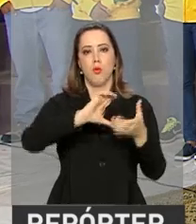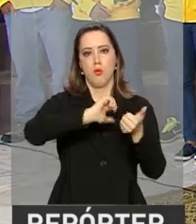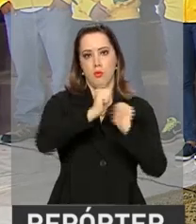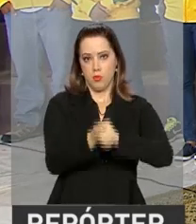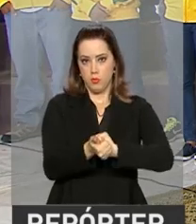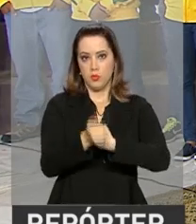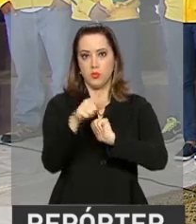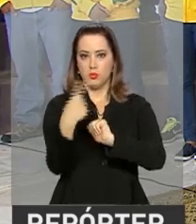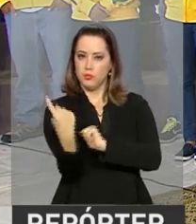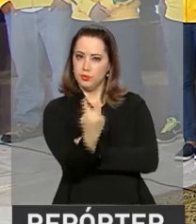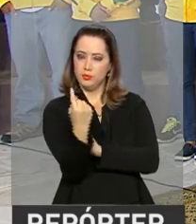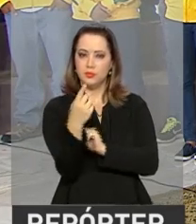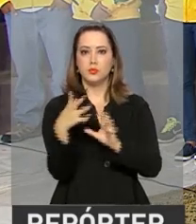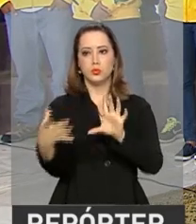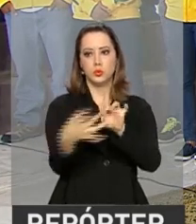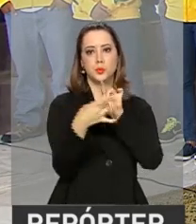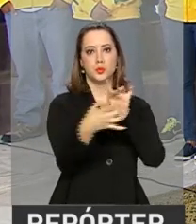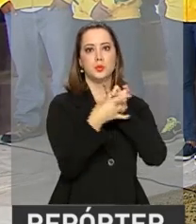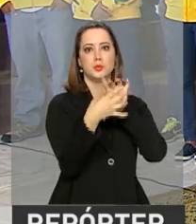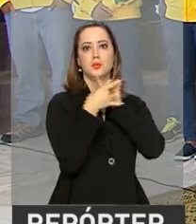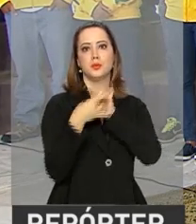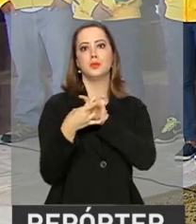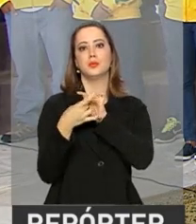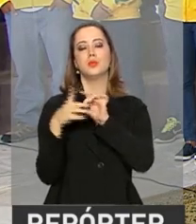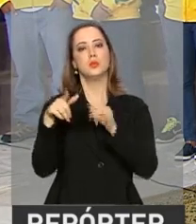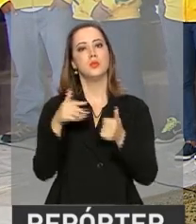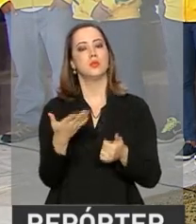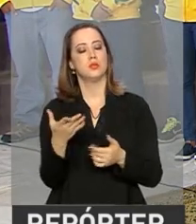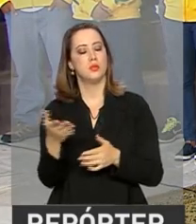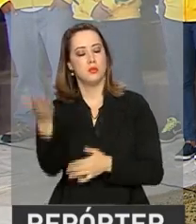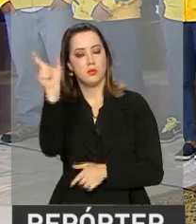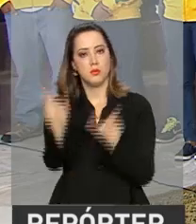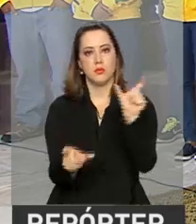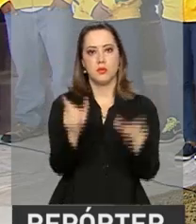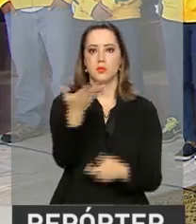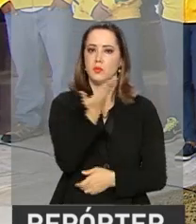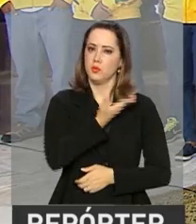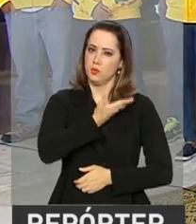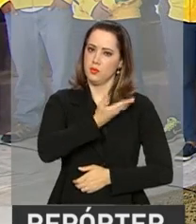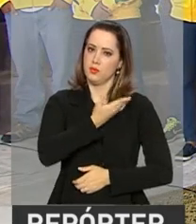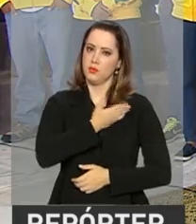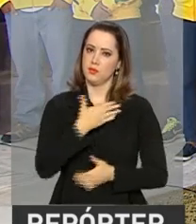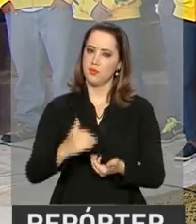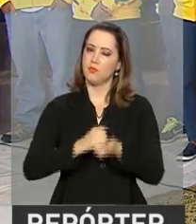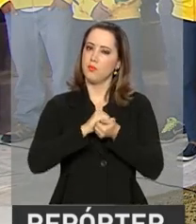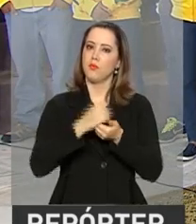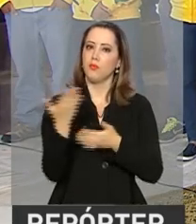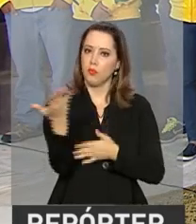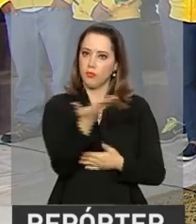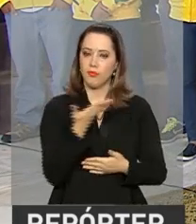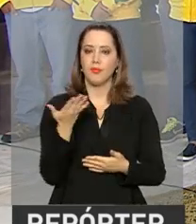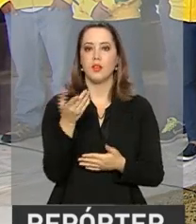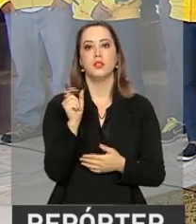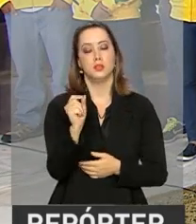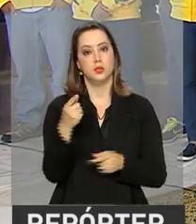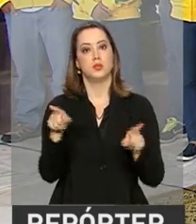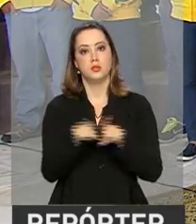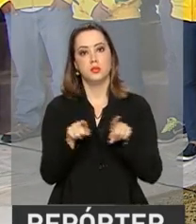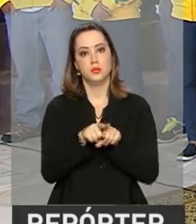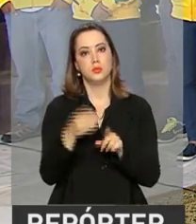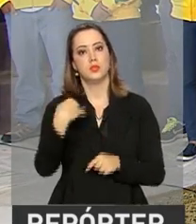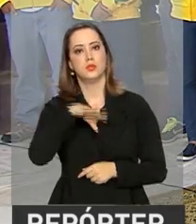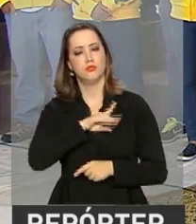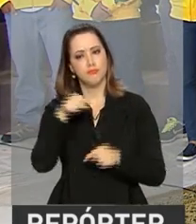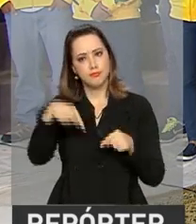meio de integrar as pessoas e de fazê-las amigas de fazê-las fraternas que é o que também estamos fazendo no